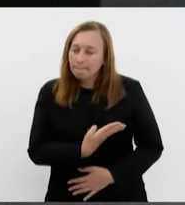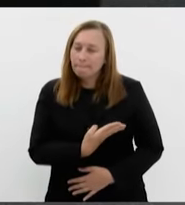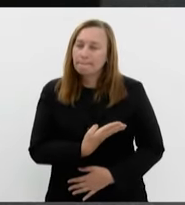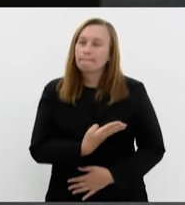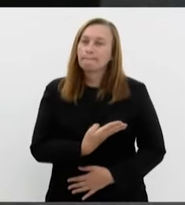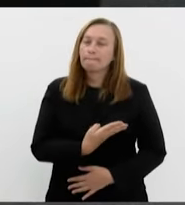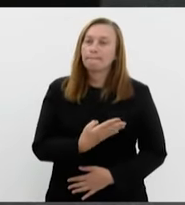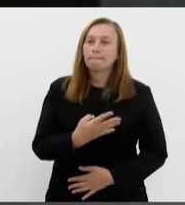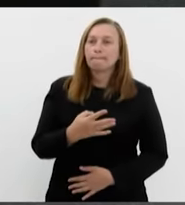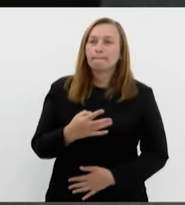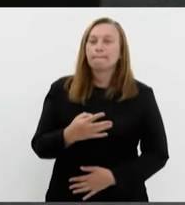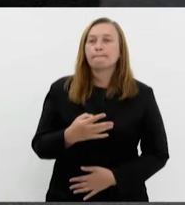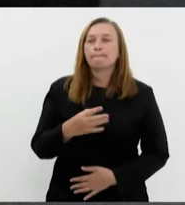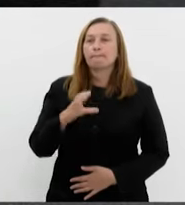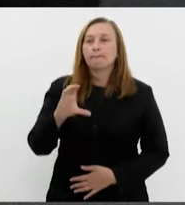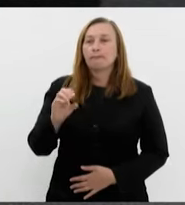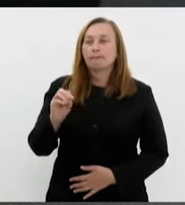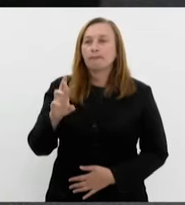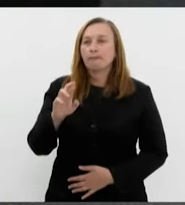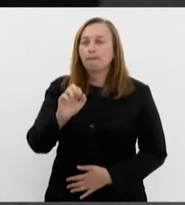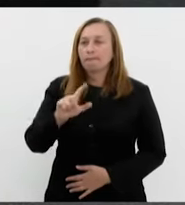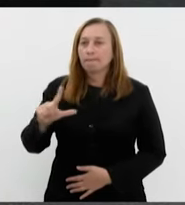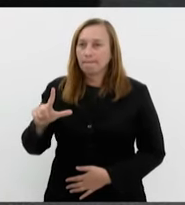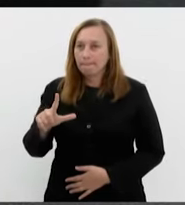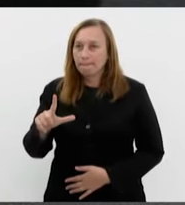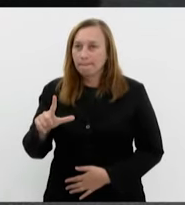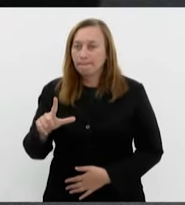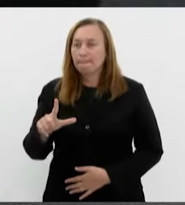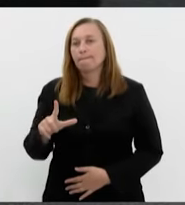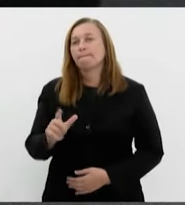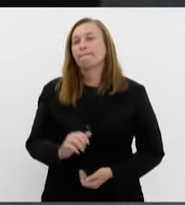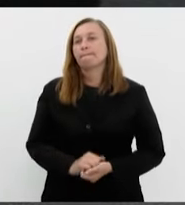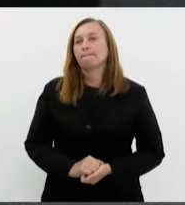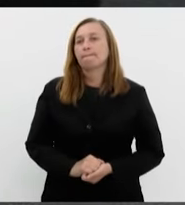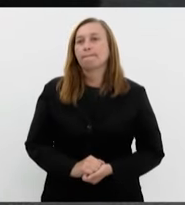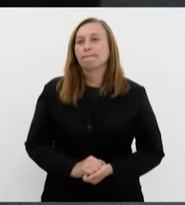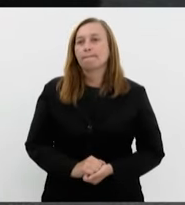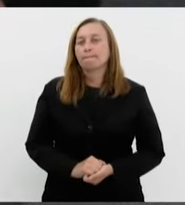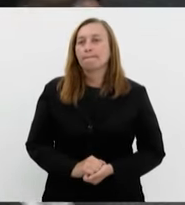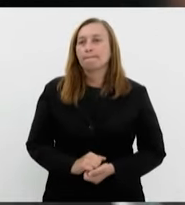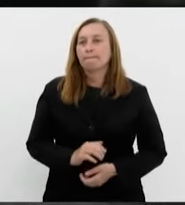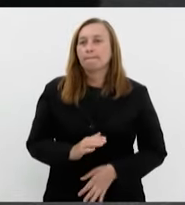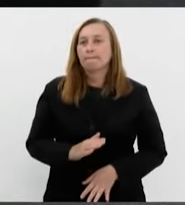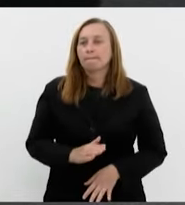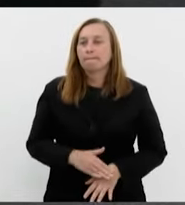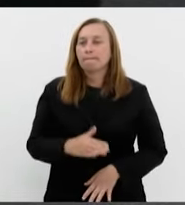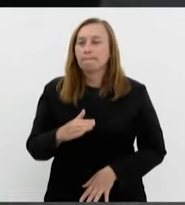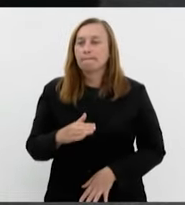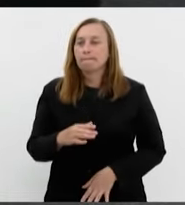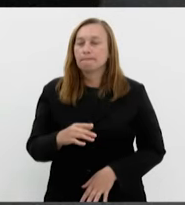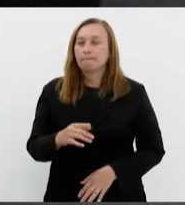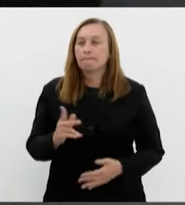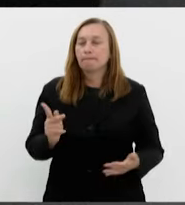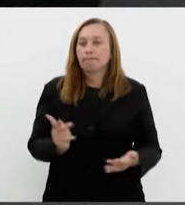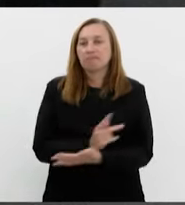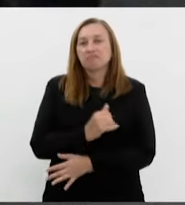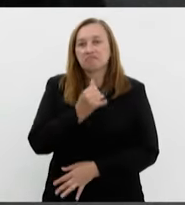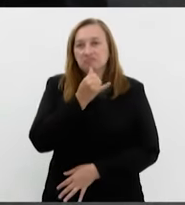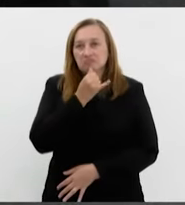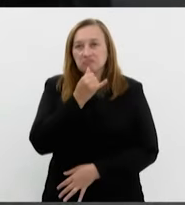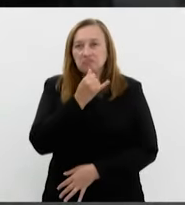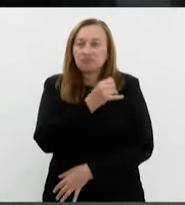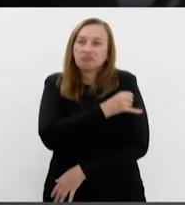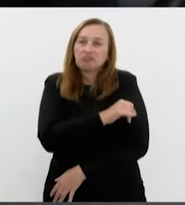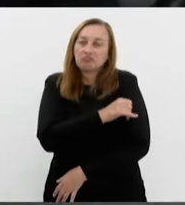comandante Coronel Busnello, que foi vítima de mais um episódio triste no Rio de Janeiro, e o meu irmão,